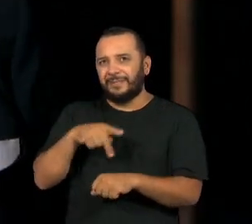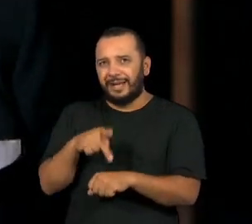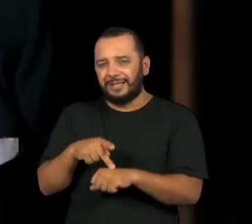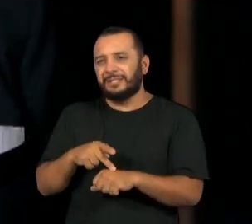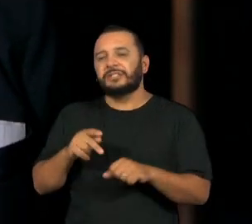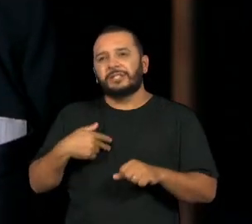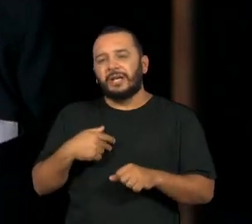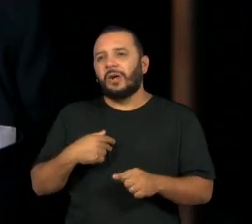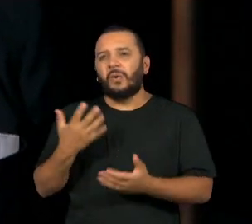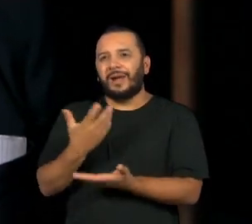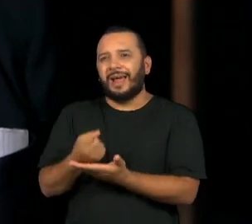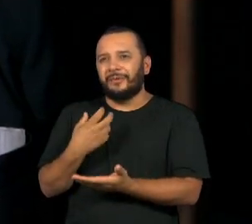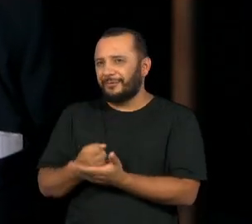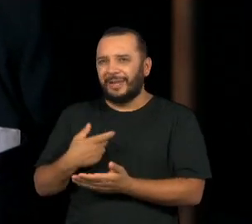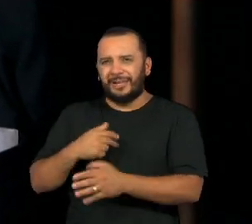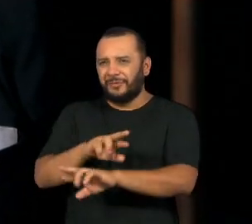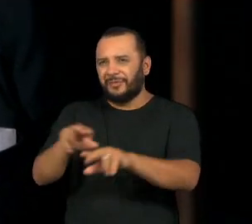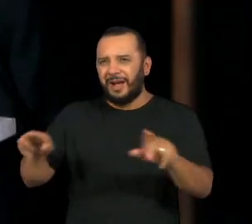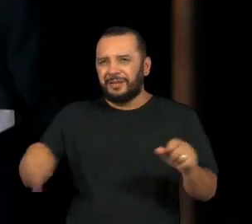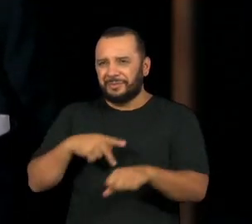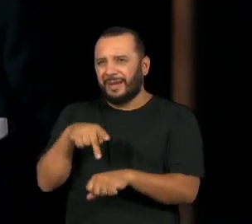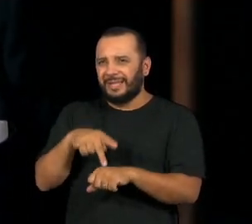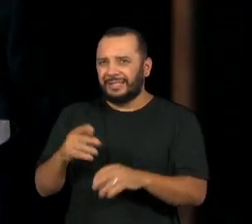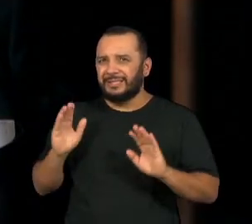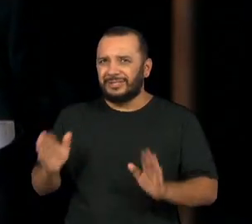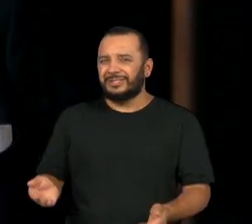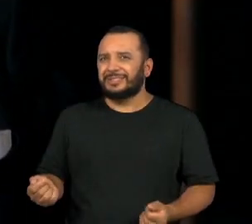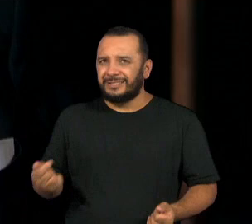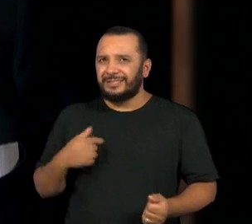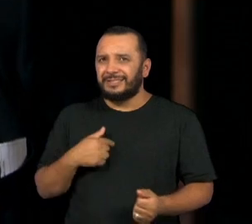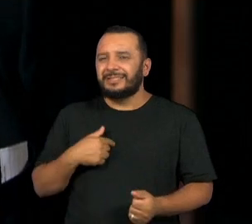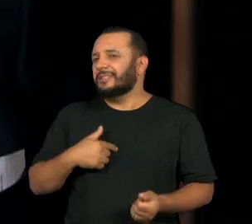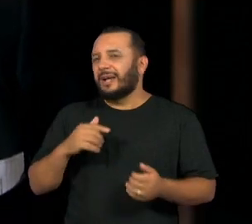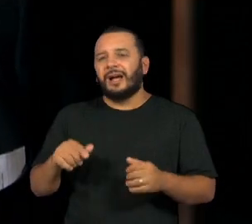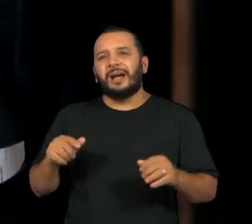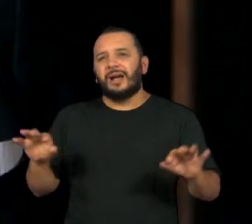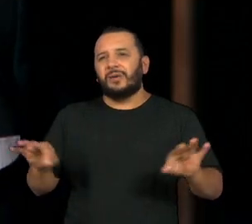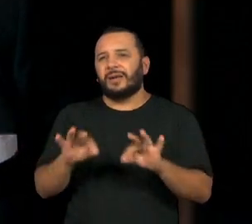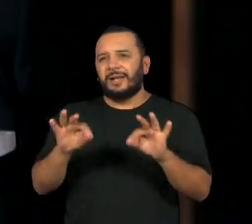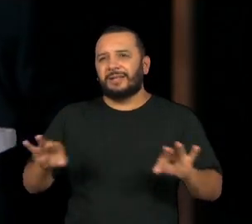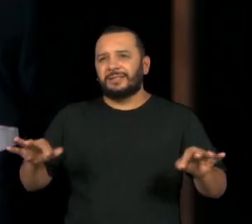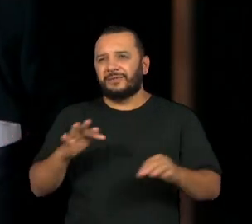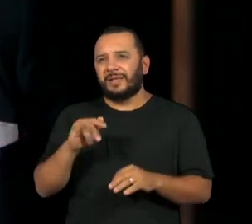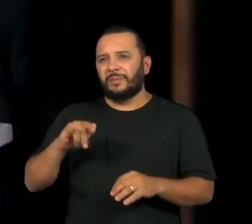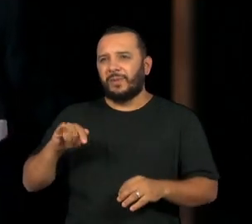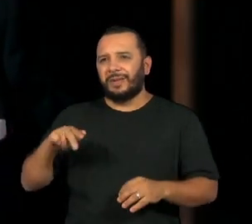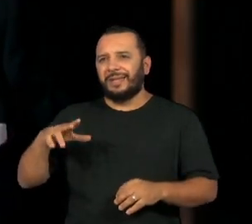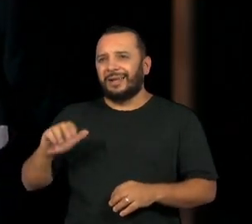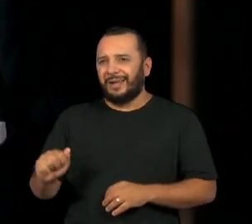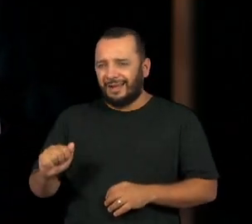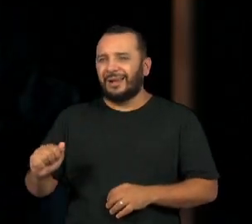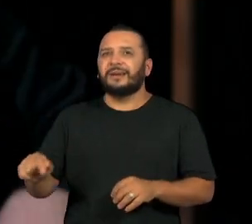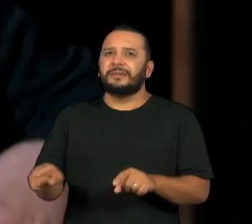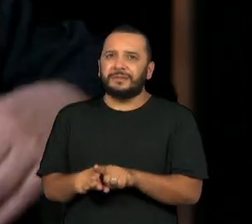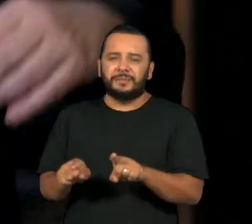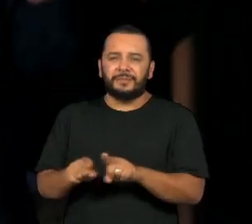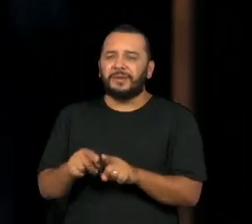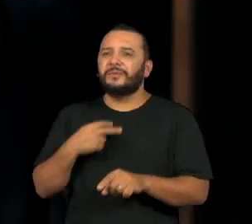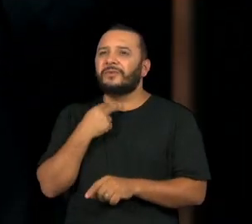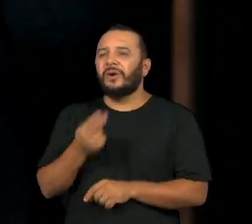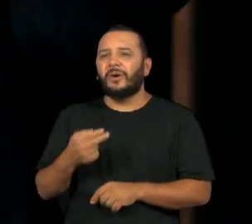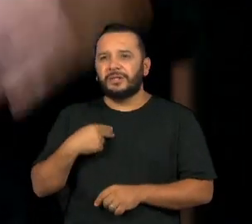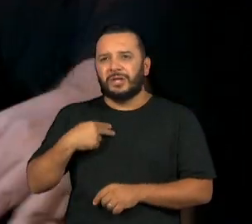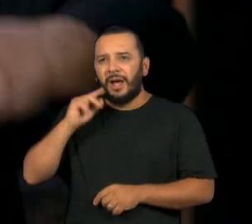orquestra Chupa Paul Simon. Eu gravei com a orquestra filarmônica de Praga. Gravei com as vozes búlgaras. Eu gravei